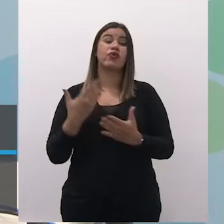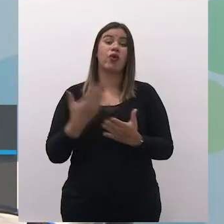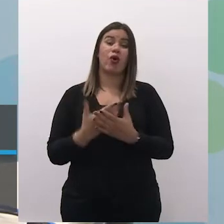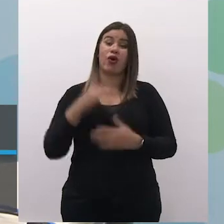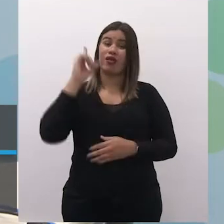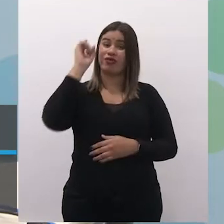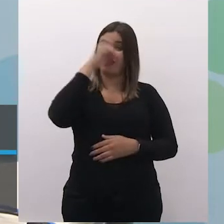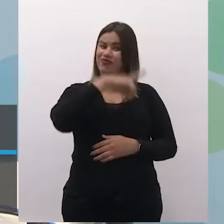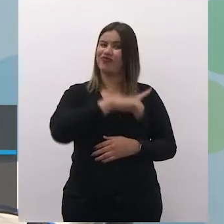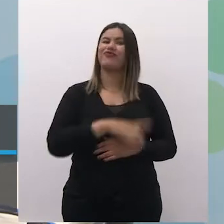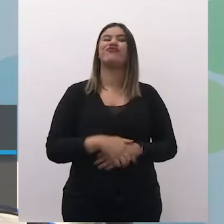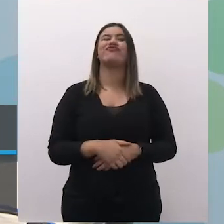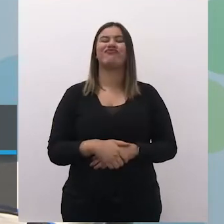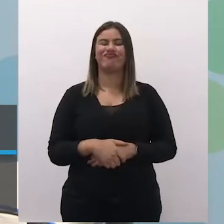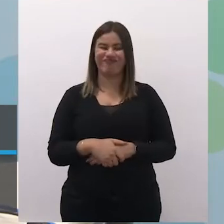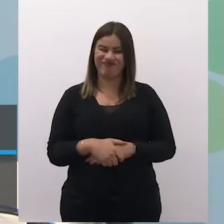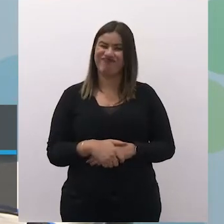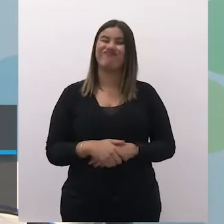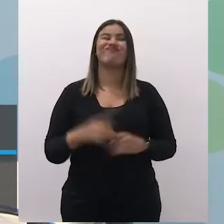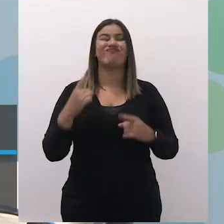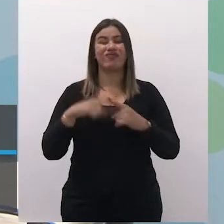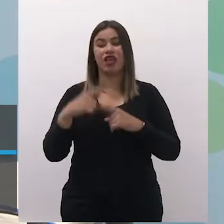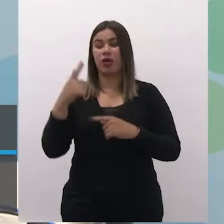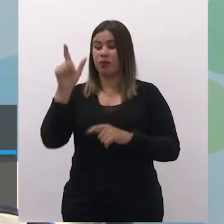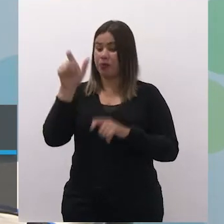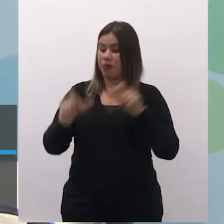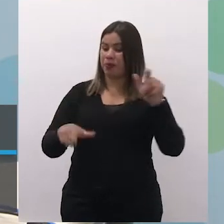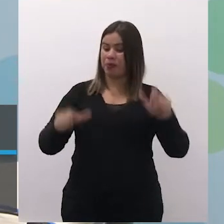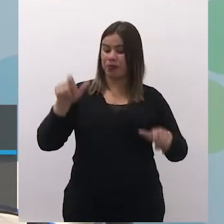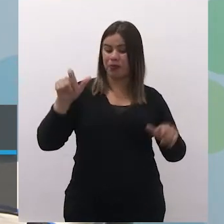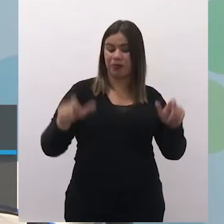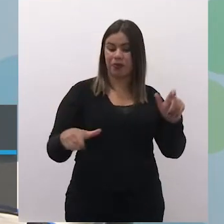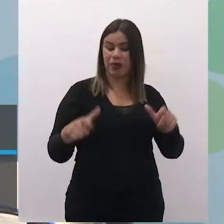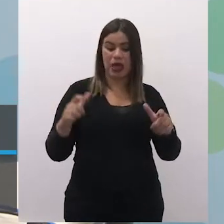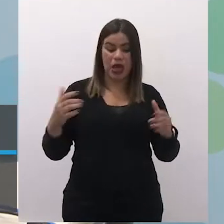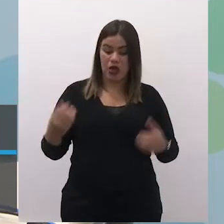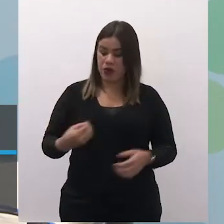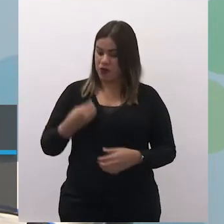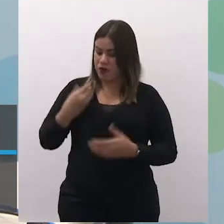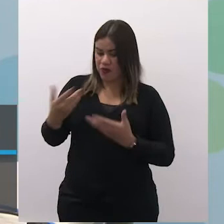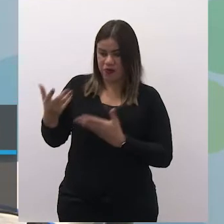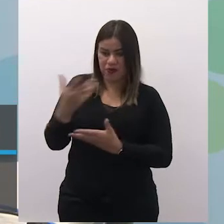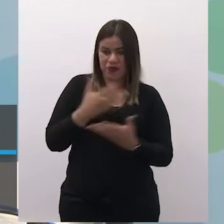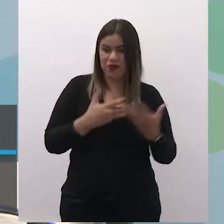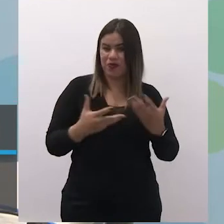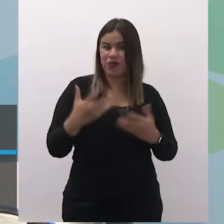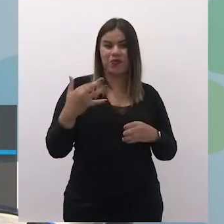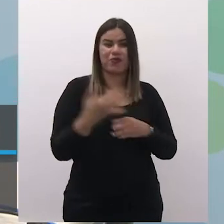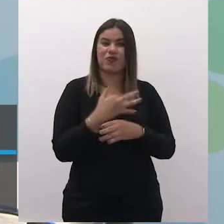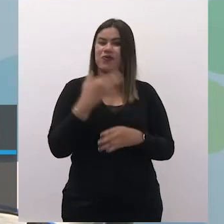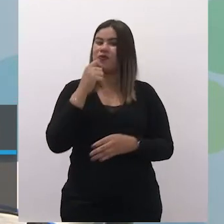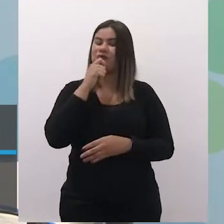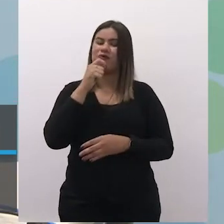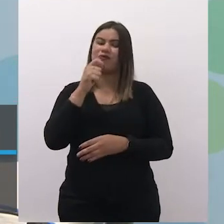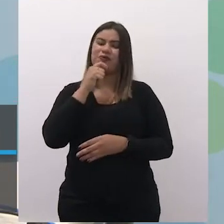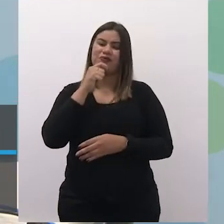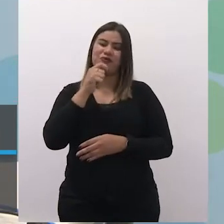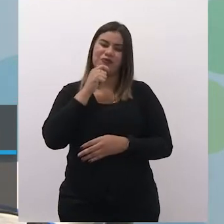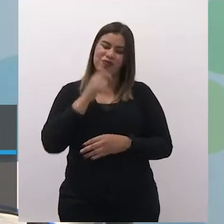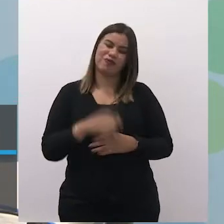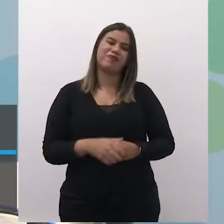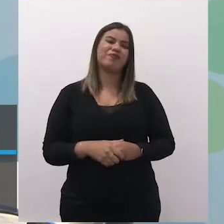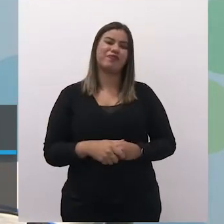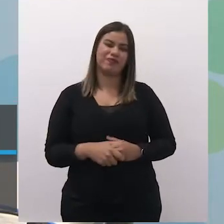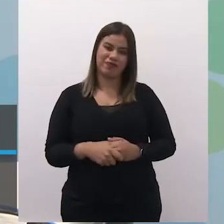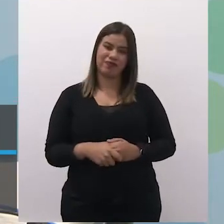ter que aprender a conviver com o outro que não está preparado para ser tolerante com ele, como os pais, ou muitas